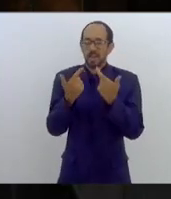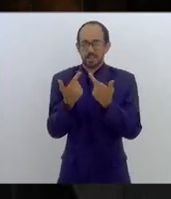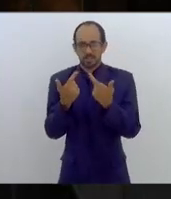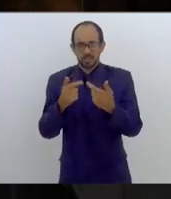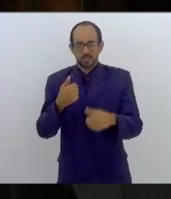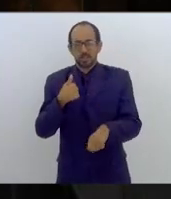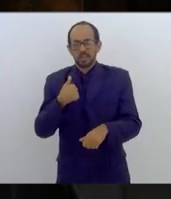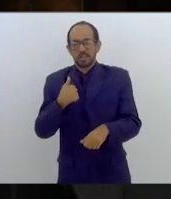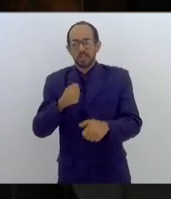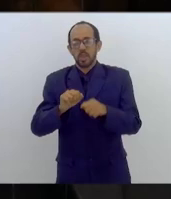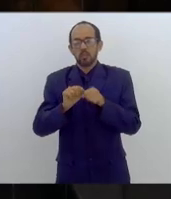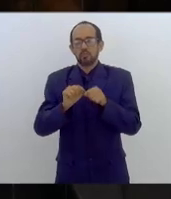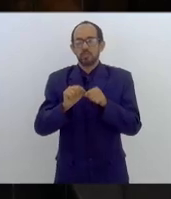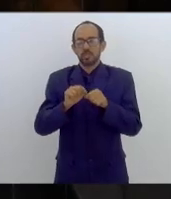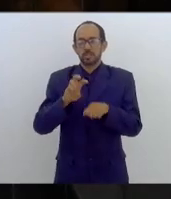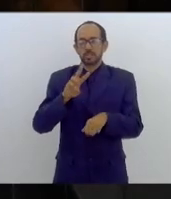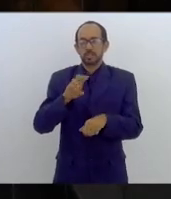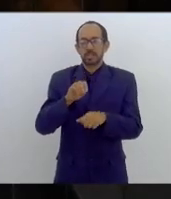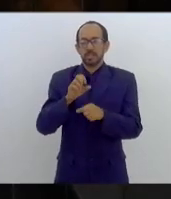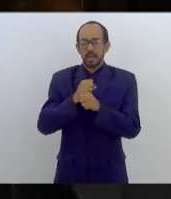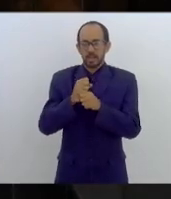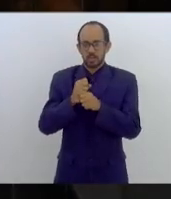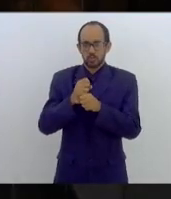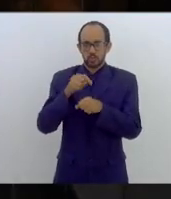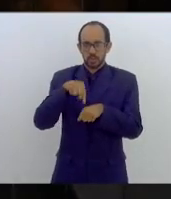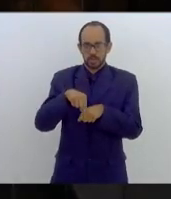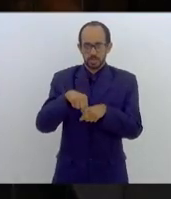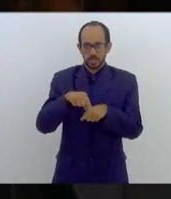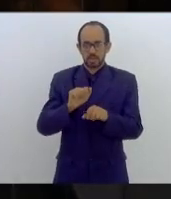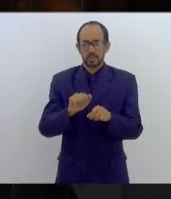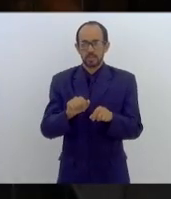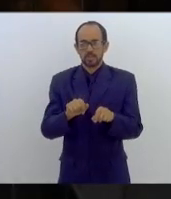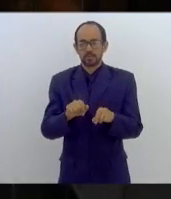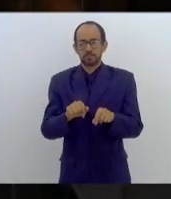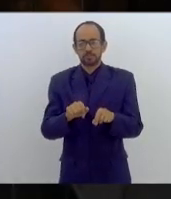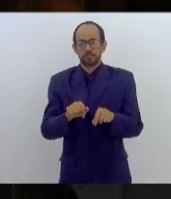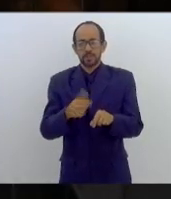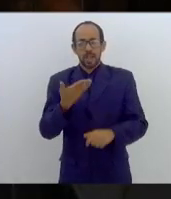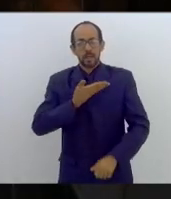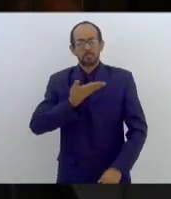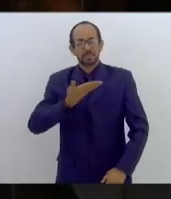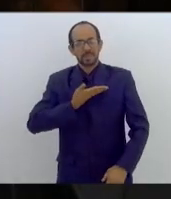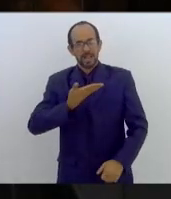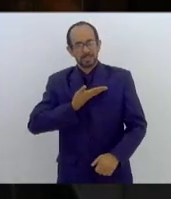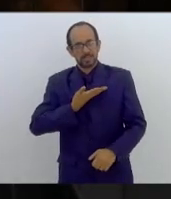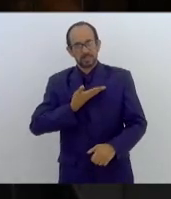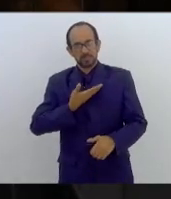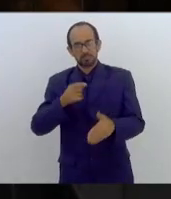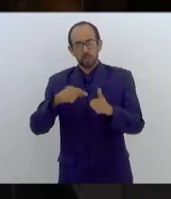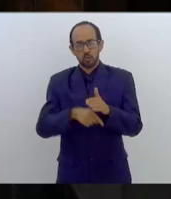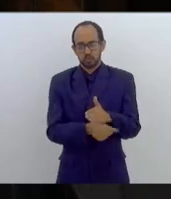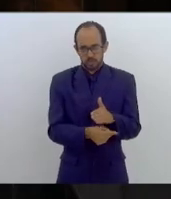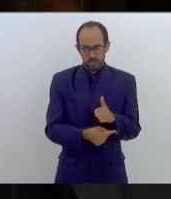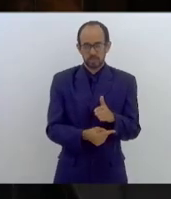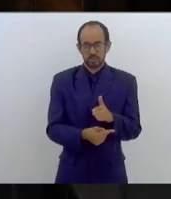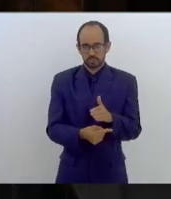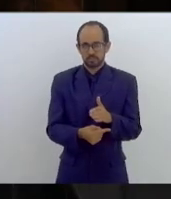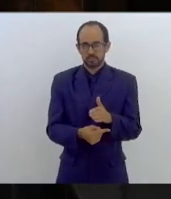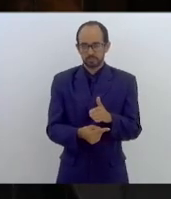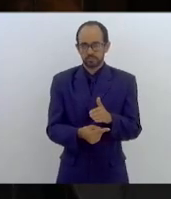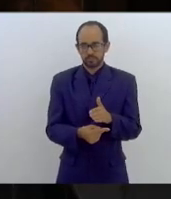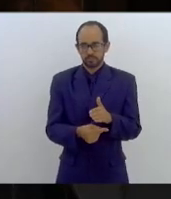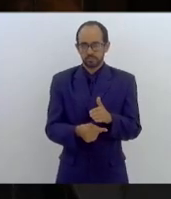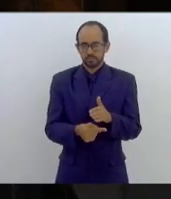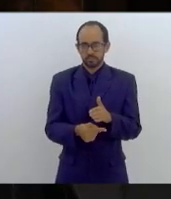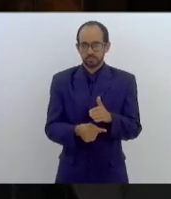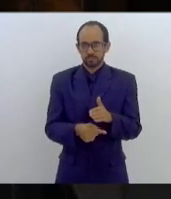fiz aqui em 30 anos, e fora amizades muito fortes,